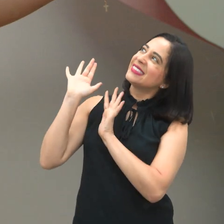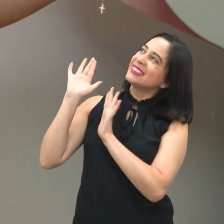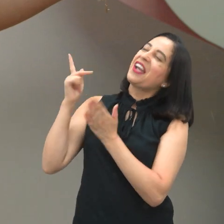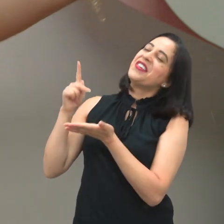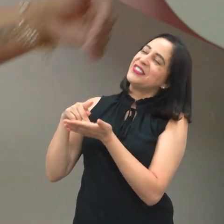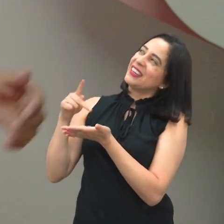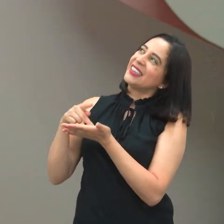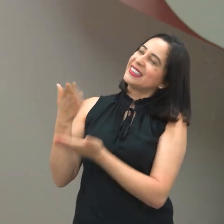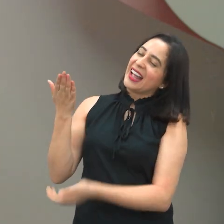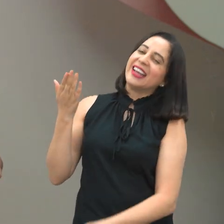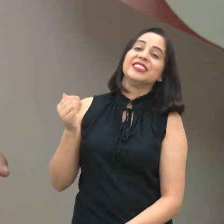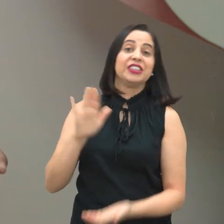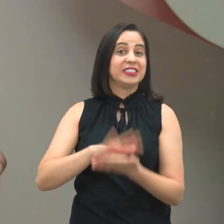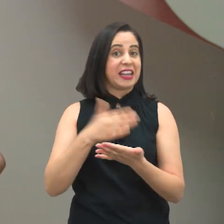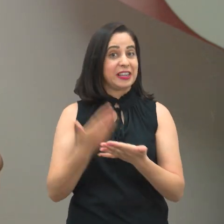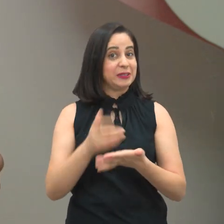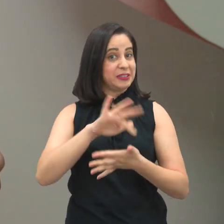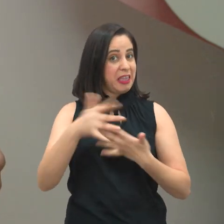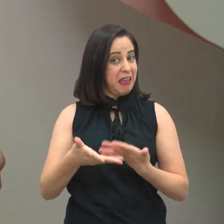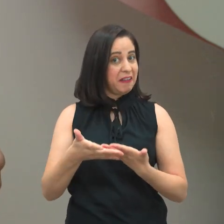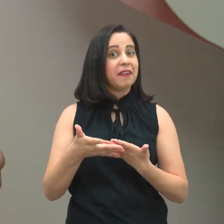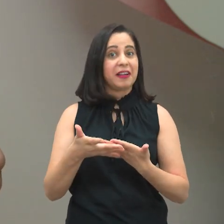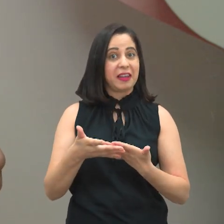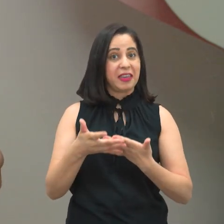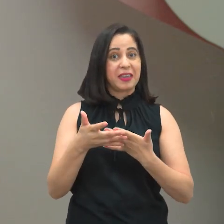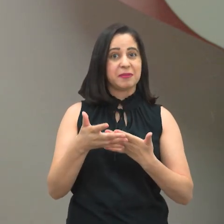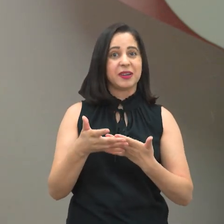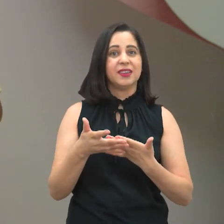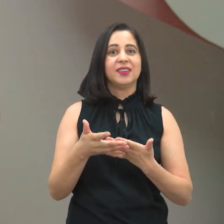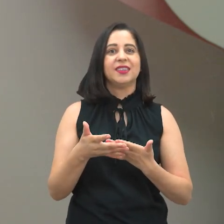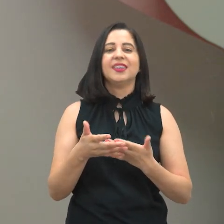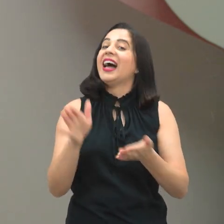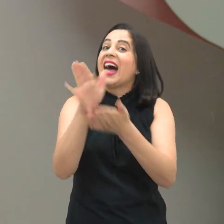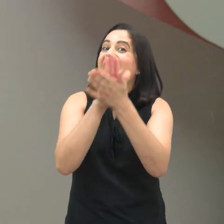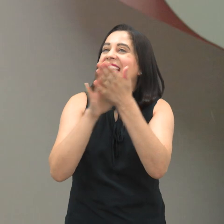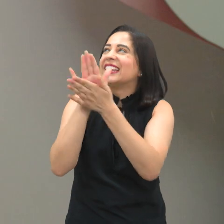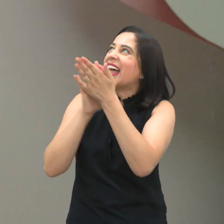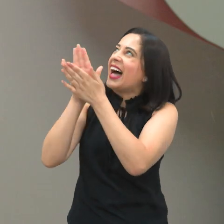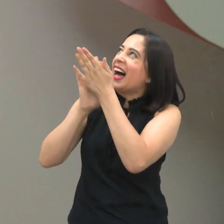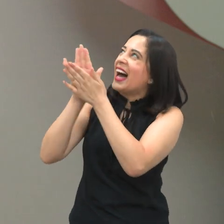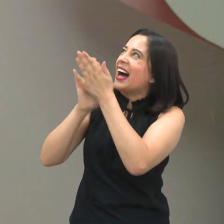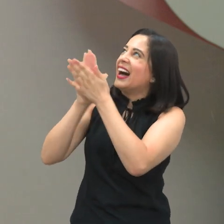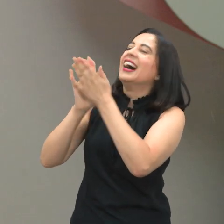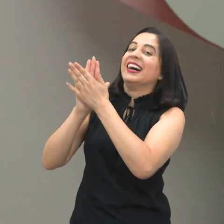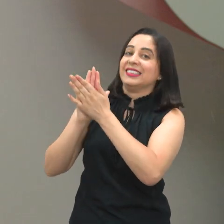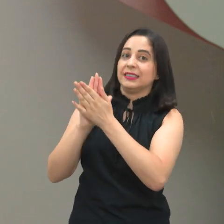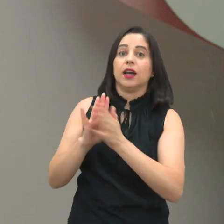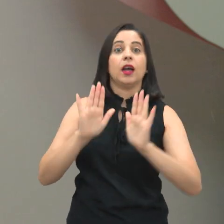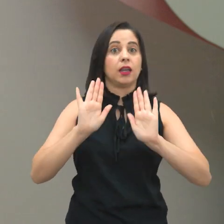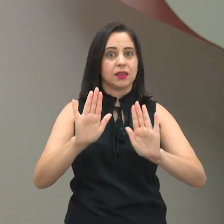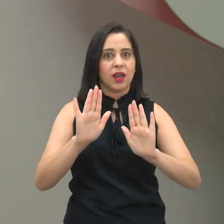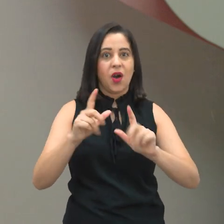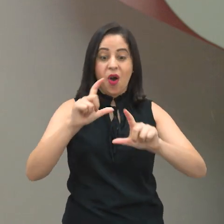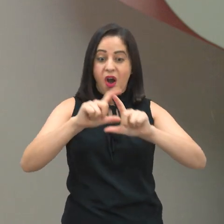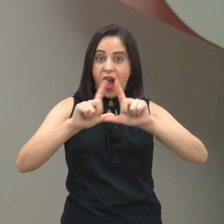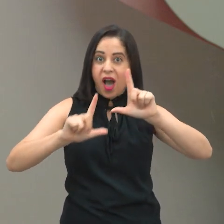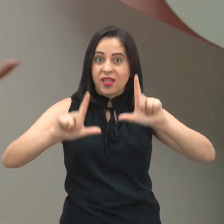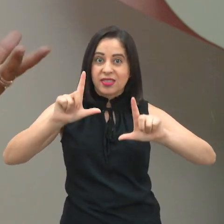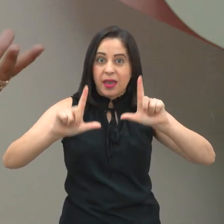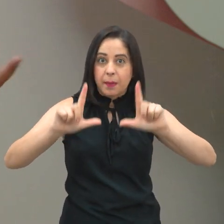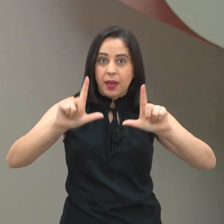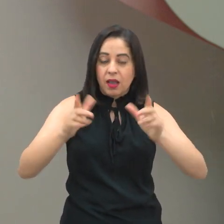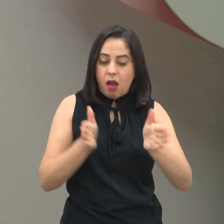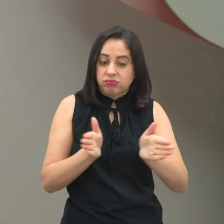meu ladinho, na tradução em Libras de mais esse programa. Obrigada, Ana. Eu sempre reforço que por